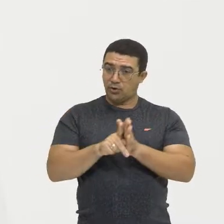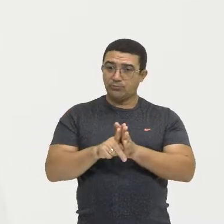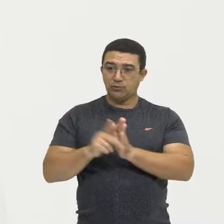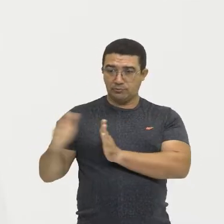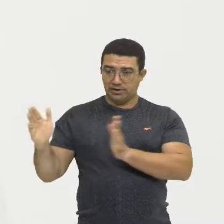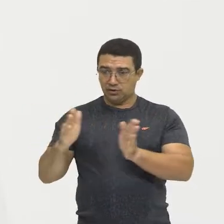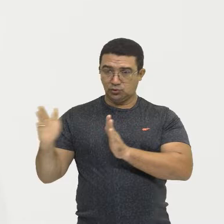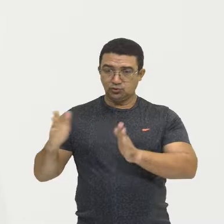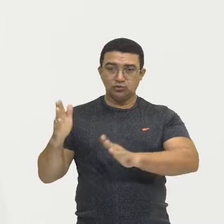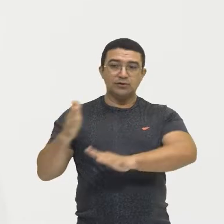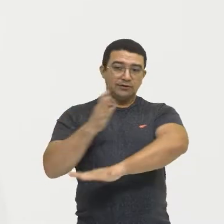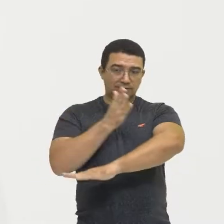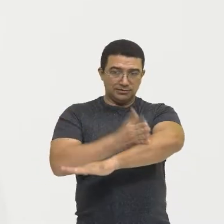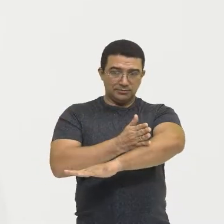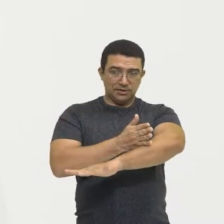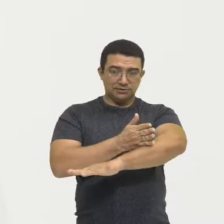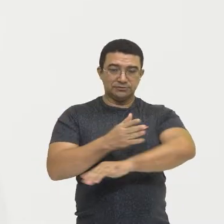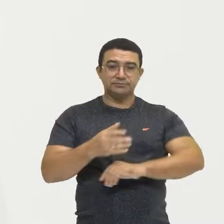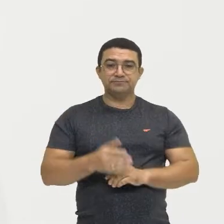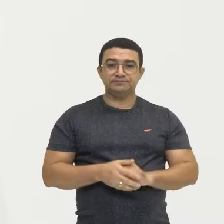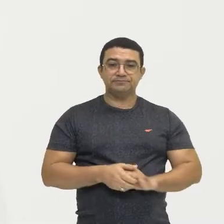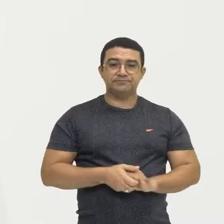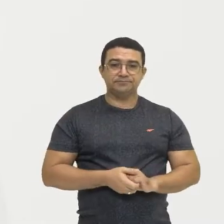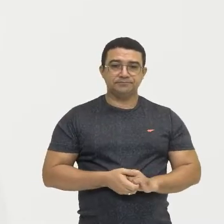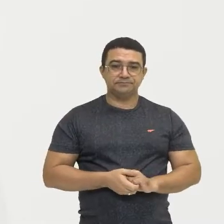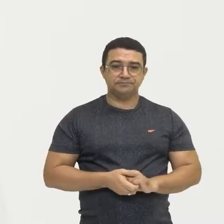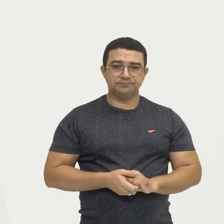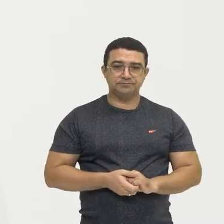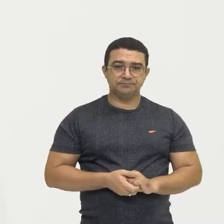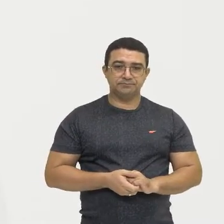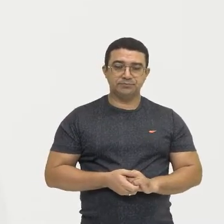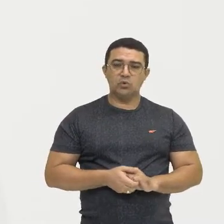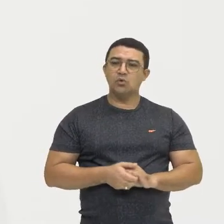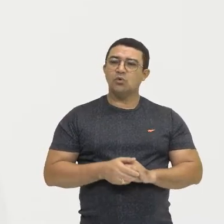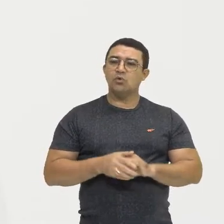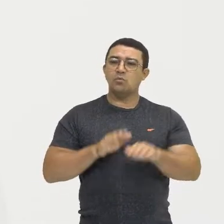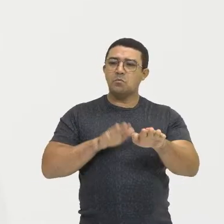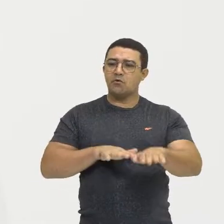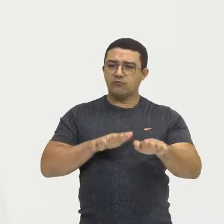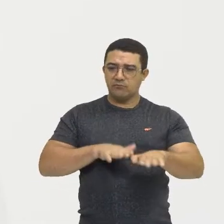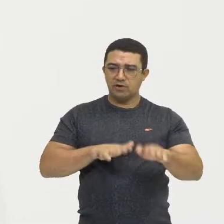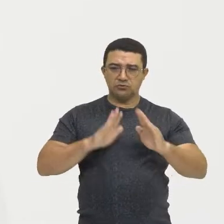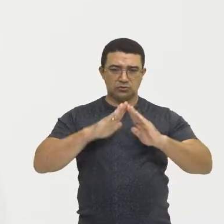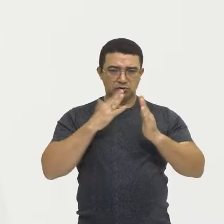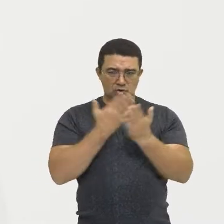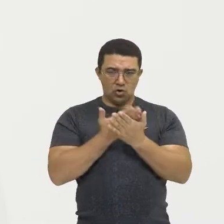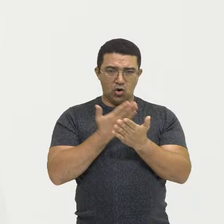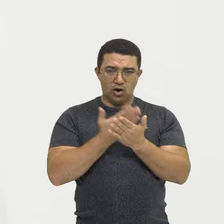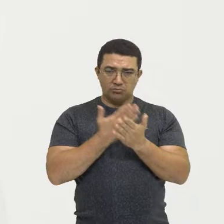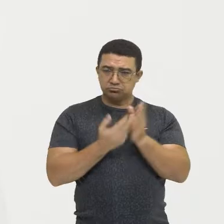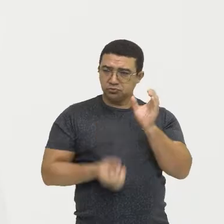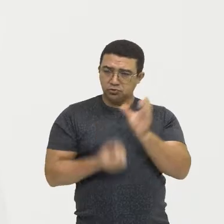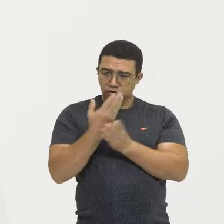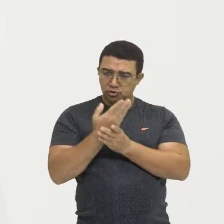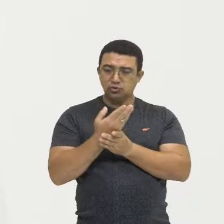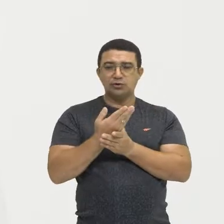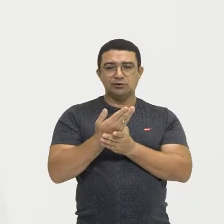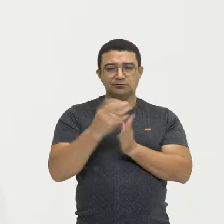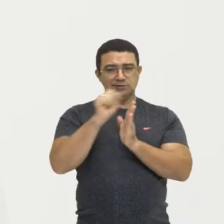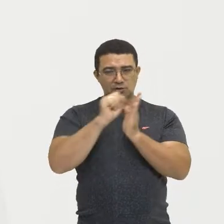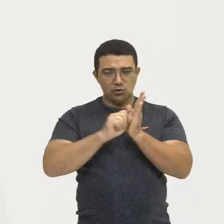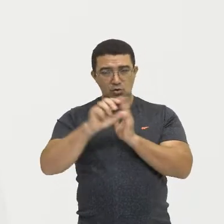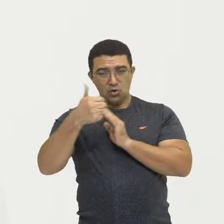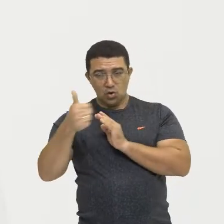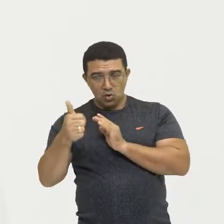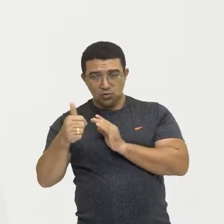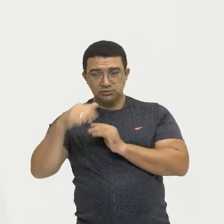que eu estava nesse castelo. Então, gente, esse movimento, por conta disso, dele ter nascido no século XI, na